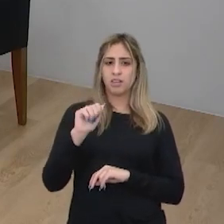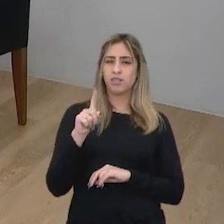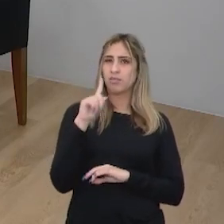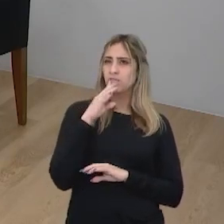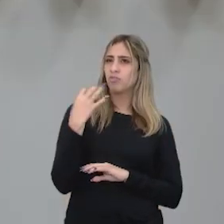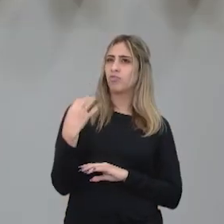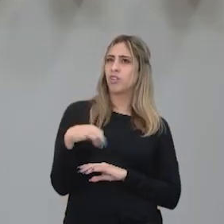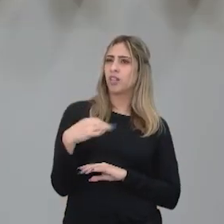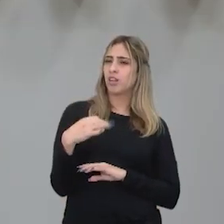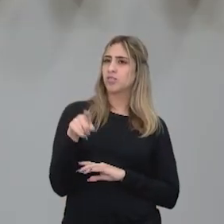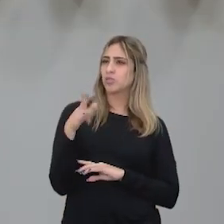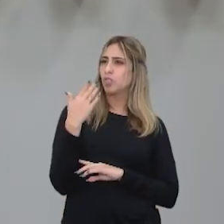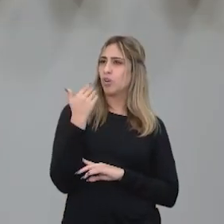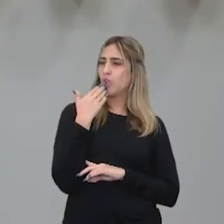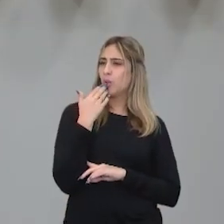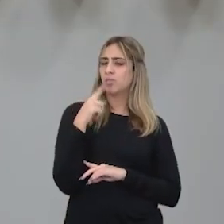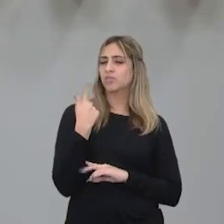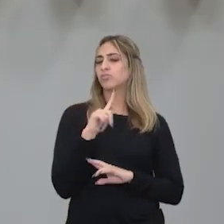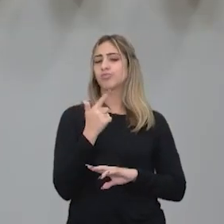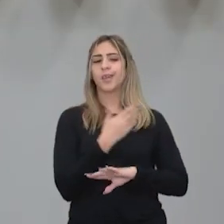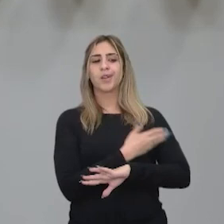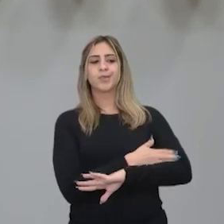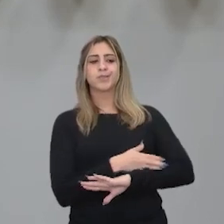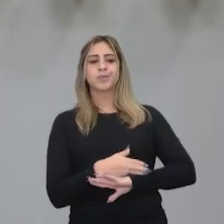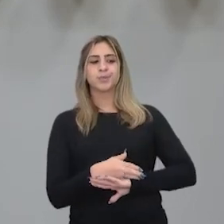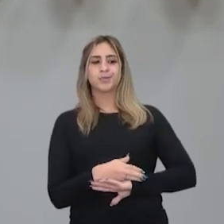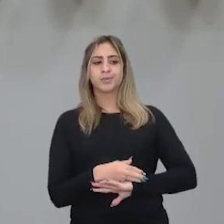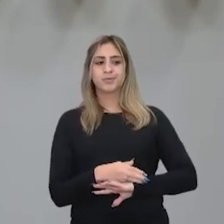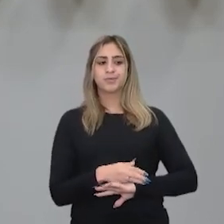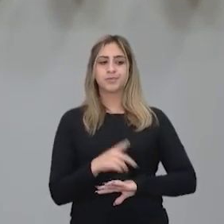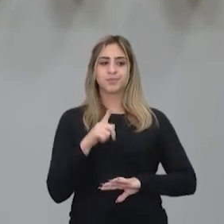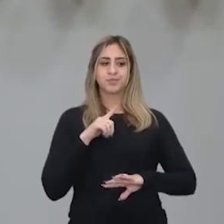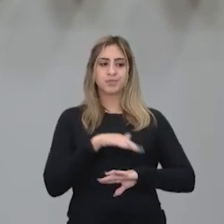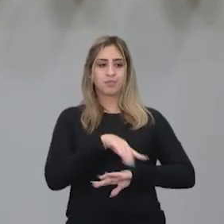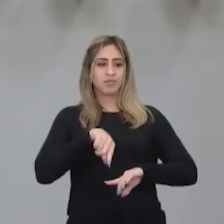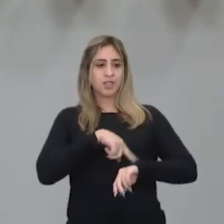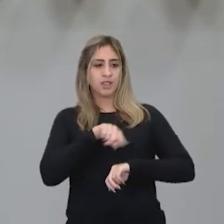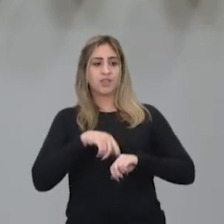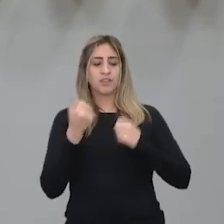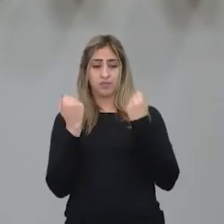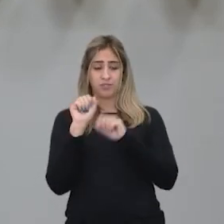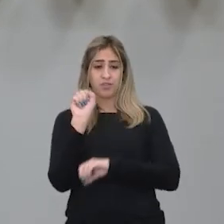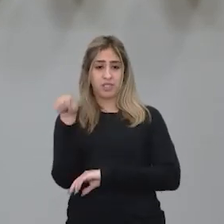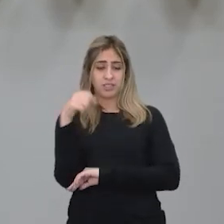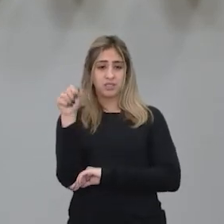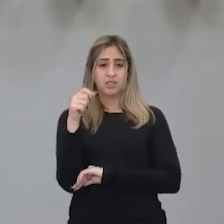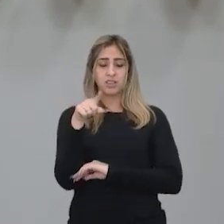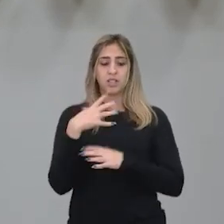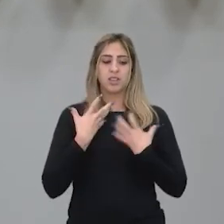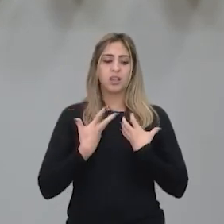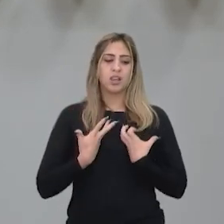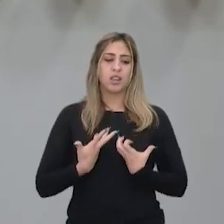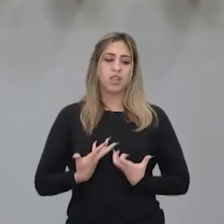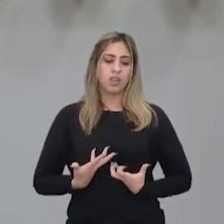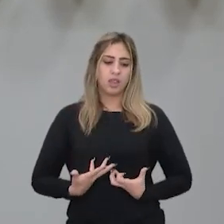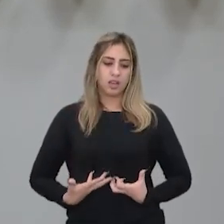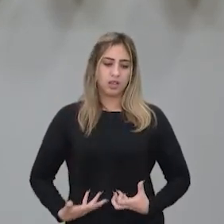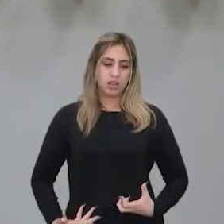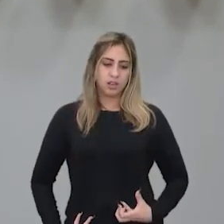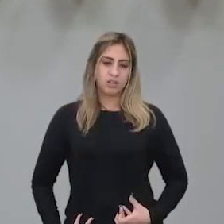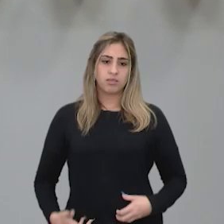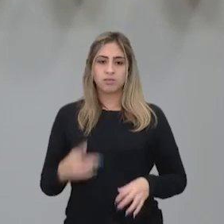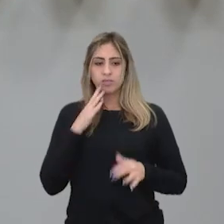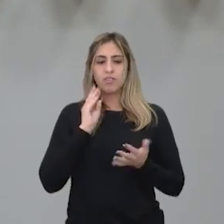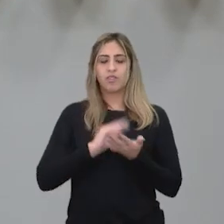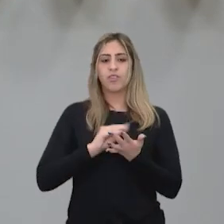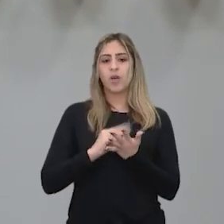verdade. Muitas vezes a gente não está acostumado a ter muita atividade física e a exaustão pode parecer, ou a